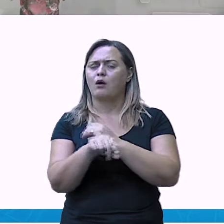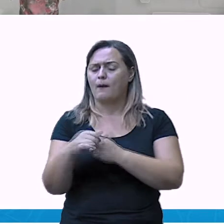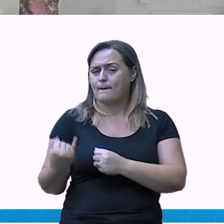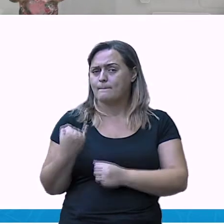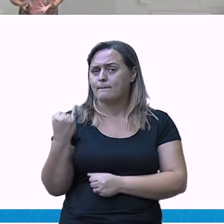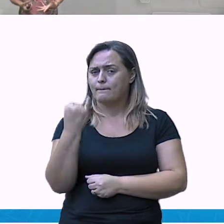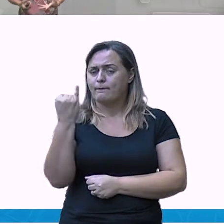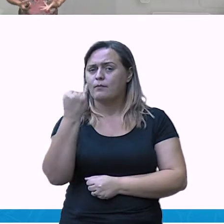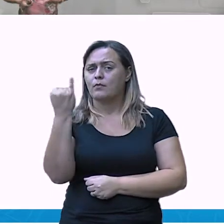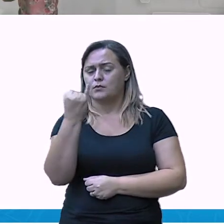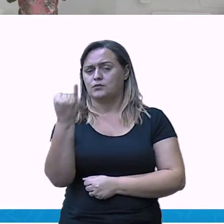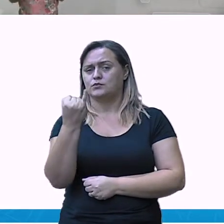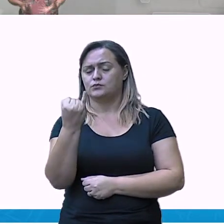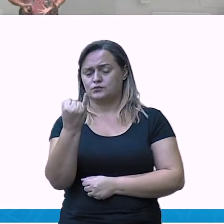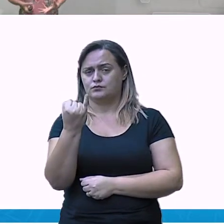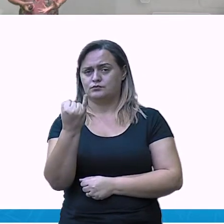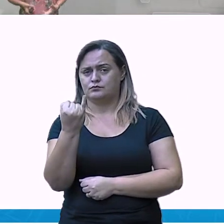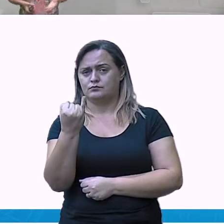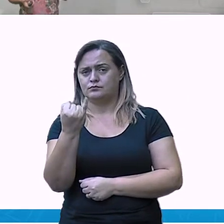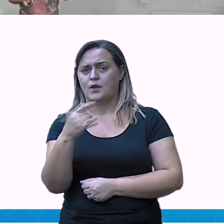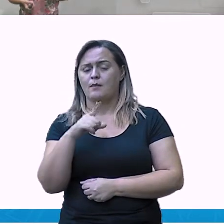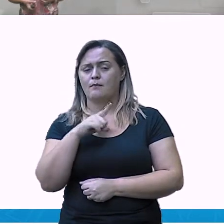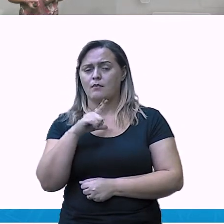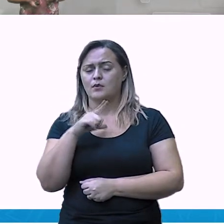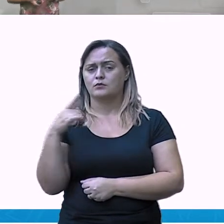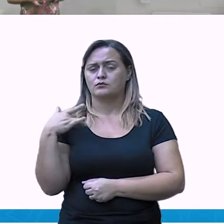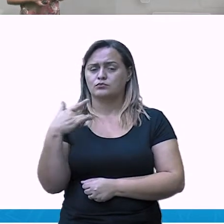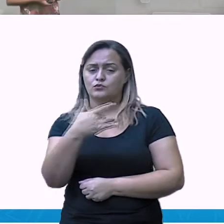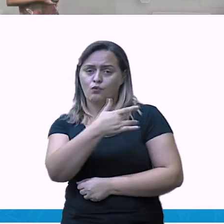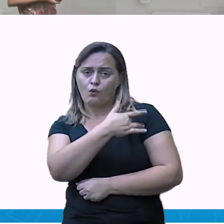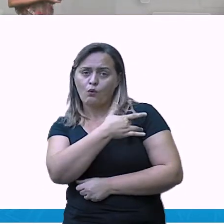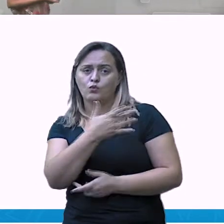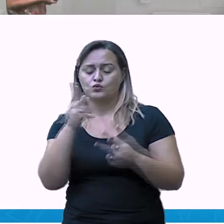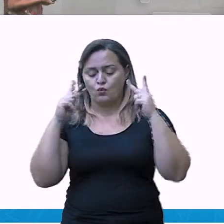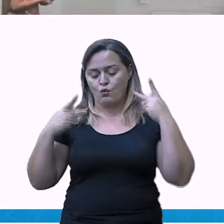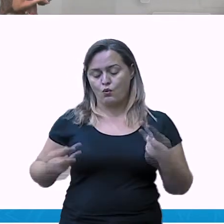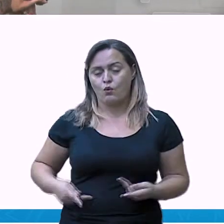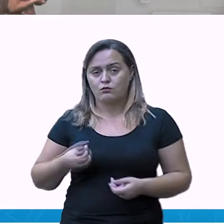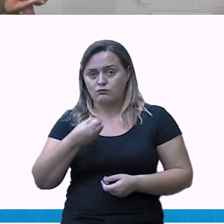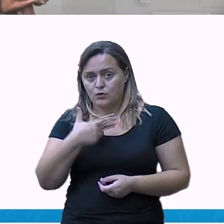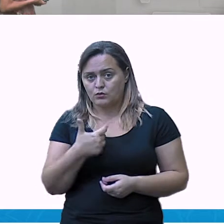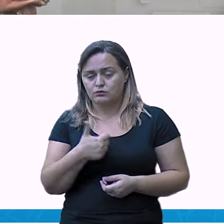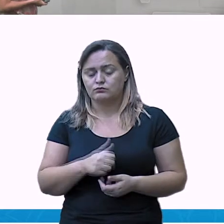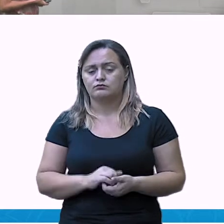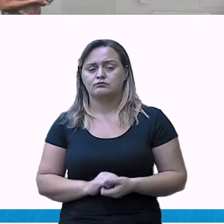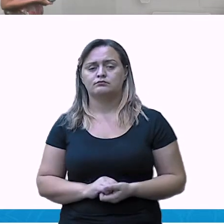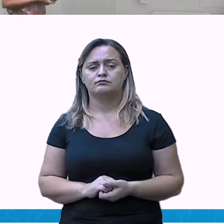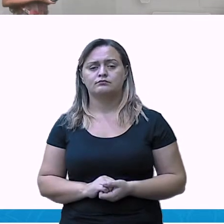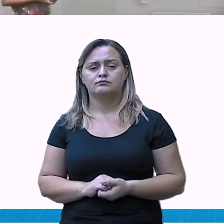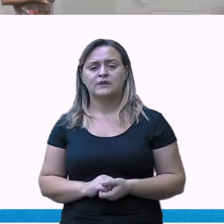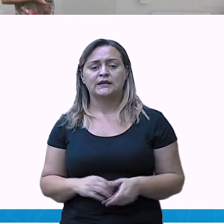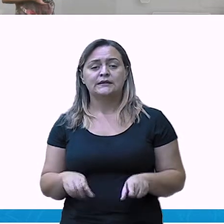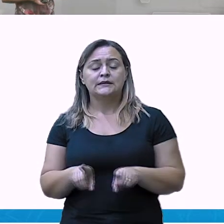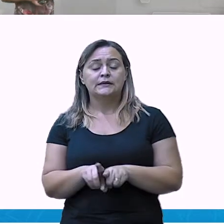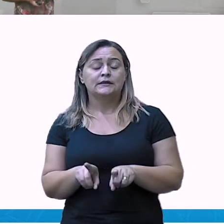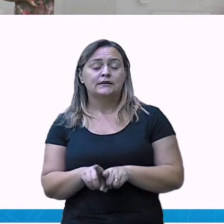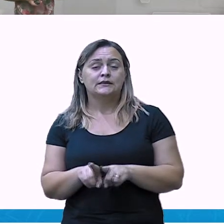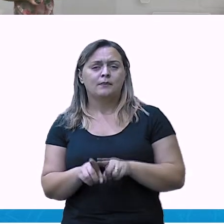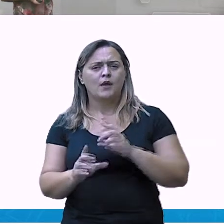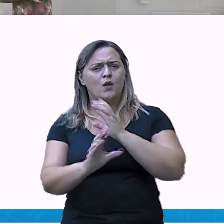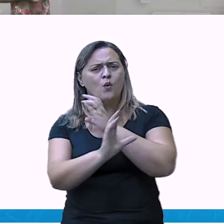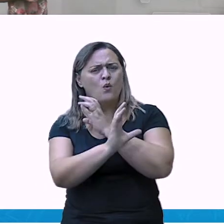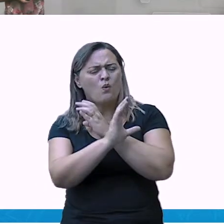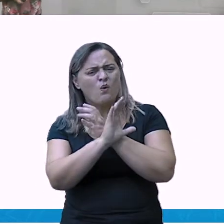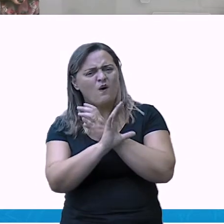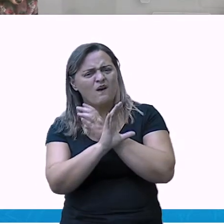importantes para a qualidade e manutenção da saúde do nosso esqueleto. Além disso